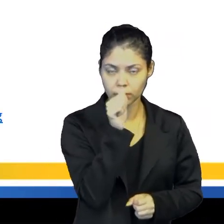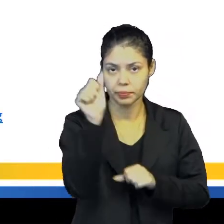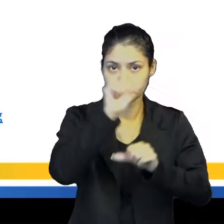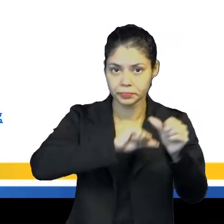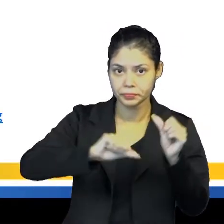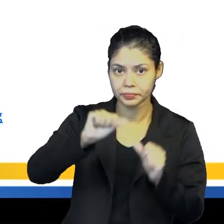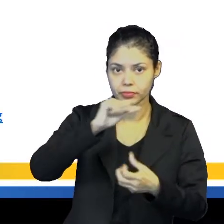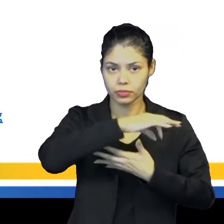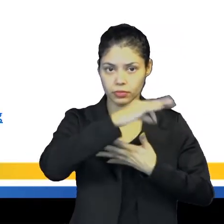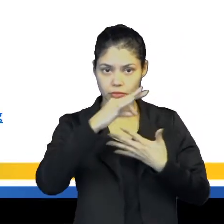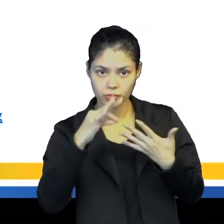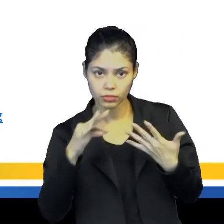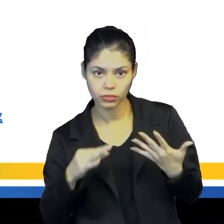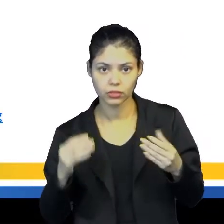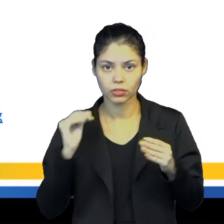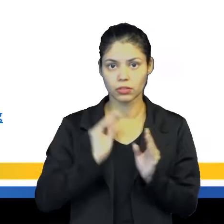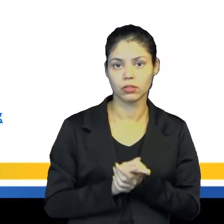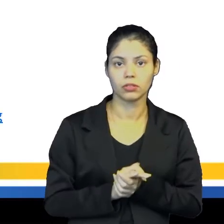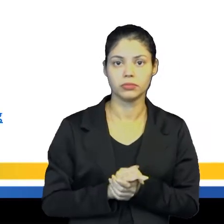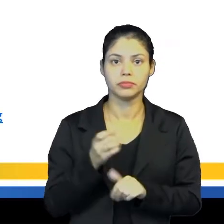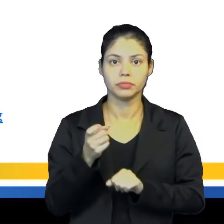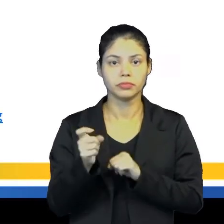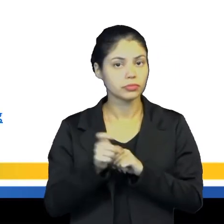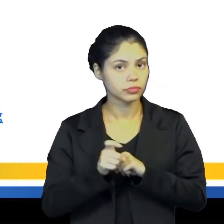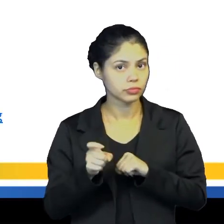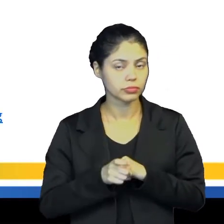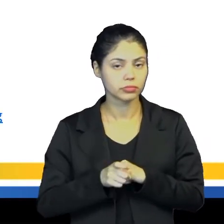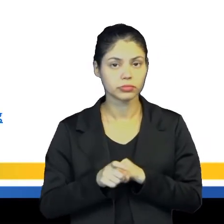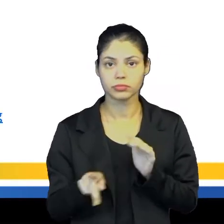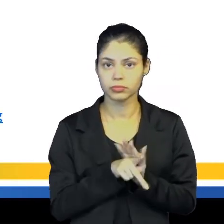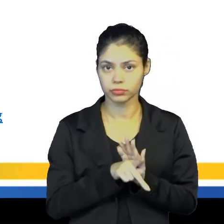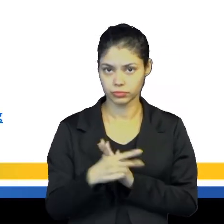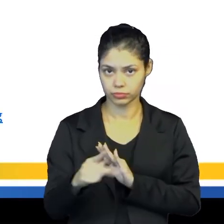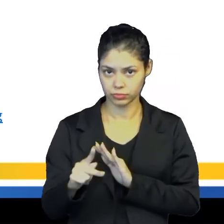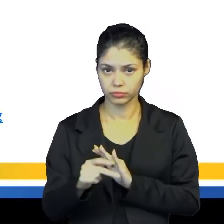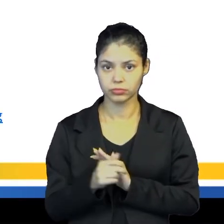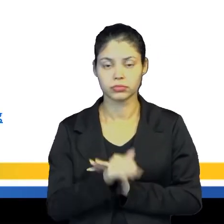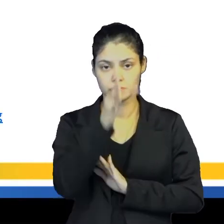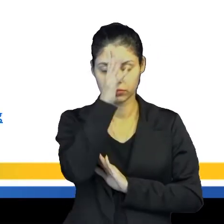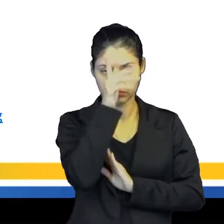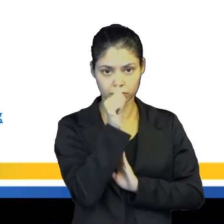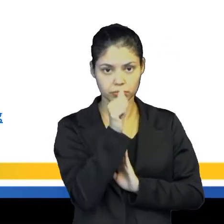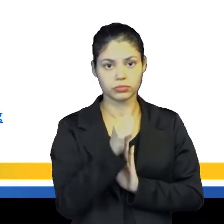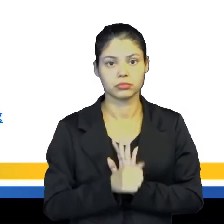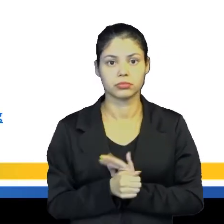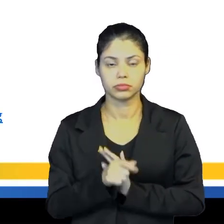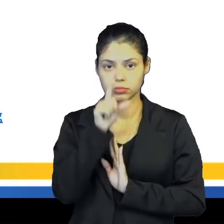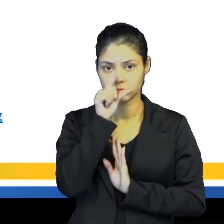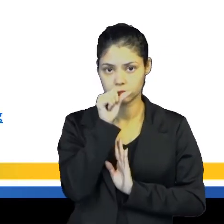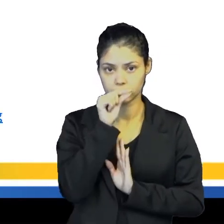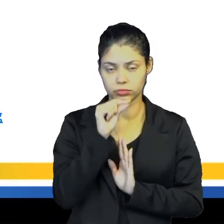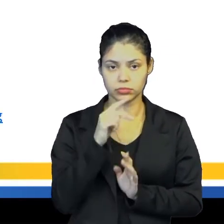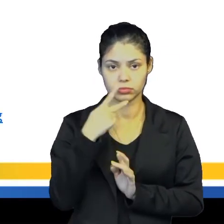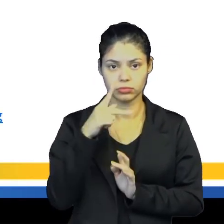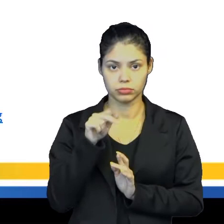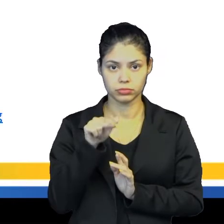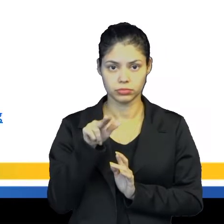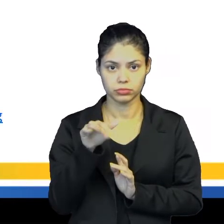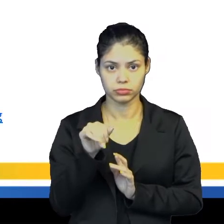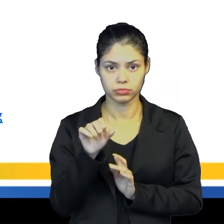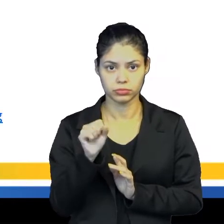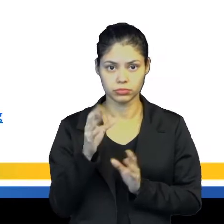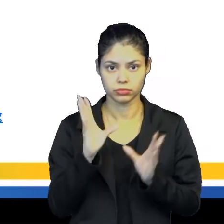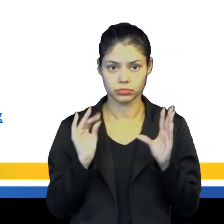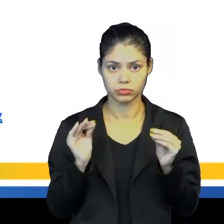foi trocada por alguns substantivos que se referem a ela. Ó. Galinha, ave, penosa,